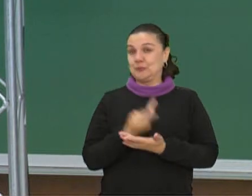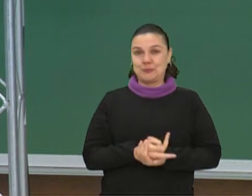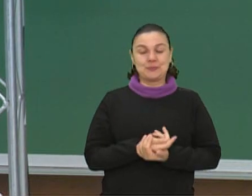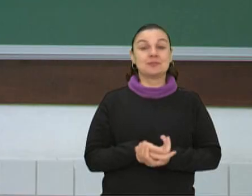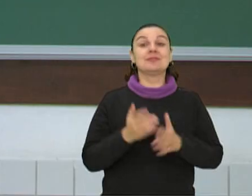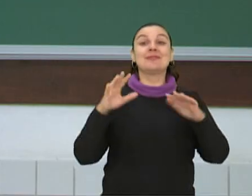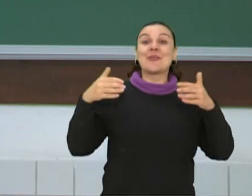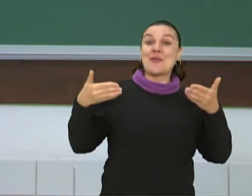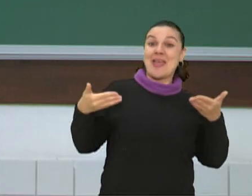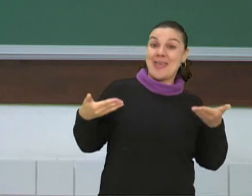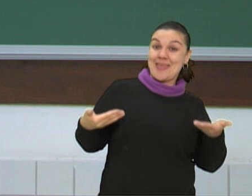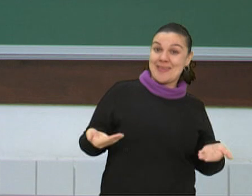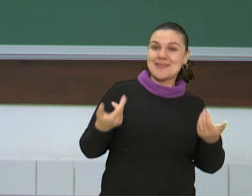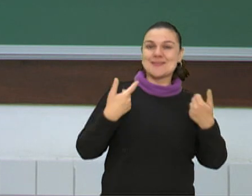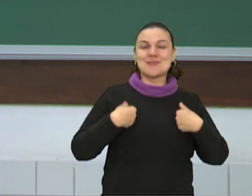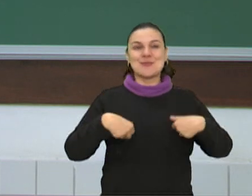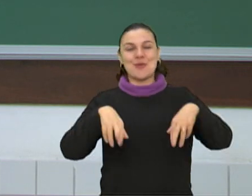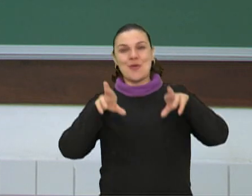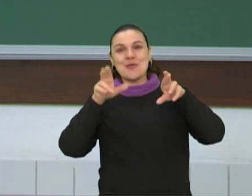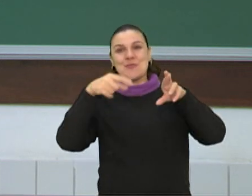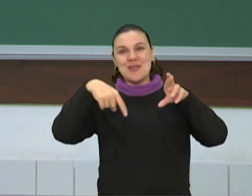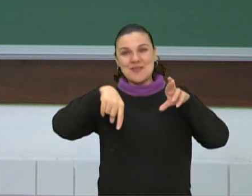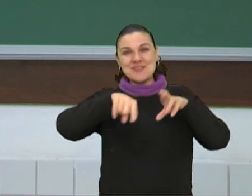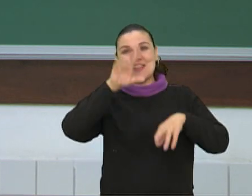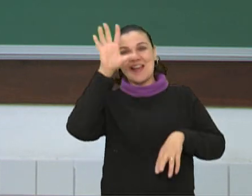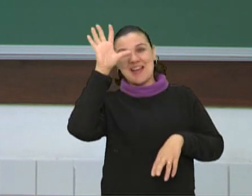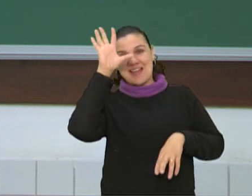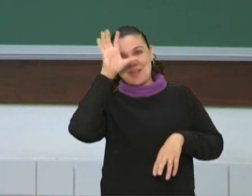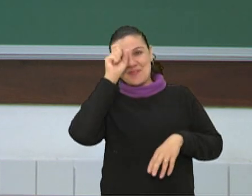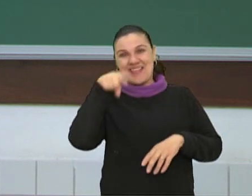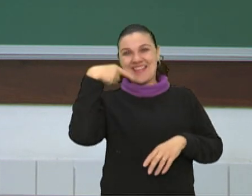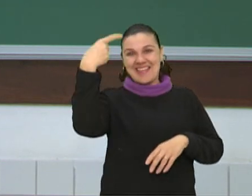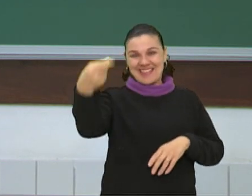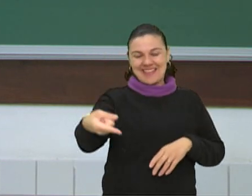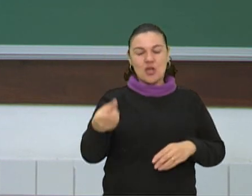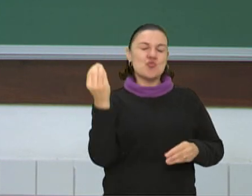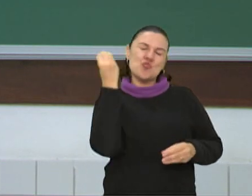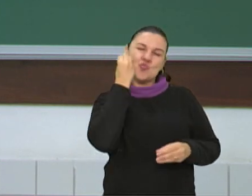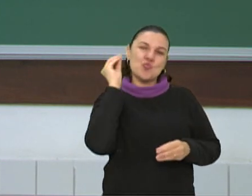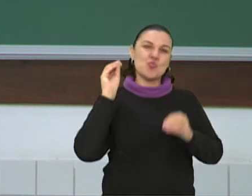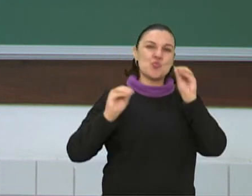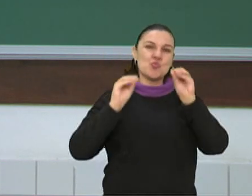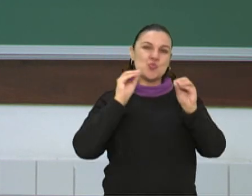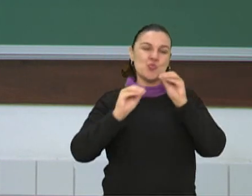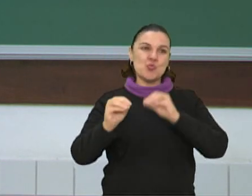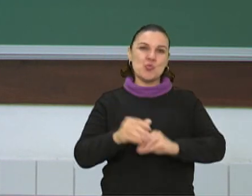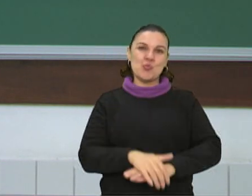É isso aí, eu espero que vocês tenham aprendido. Até a próxima. Um super beijo!